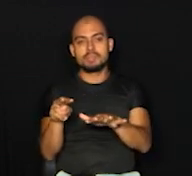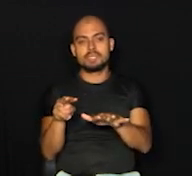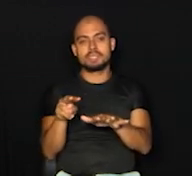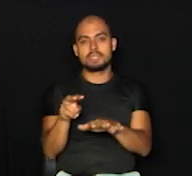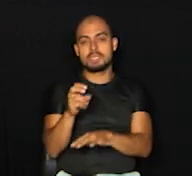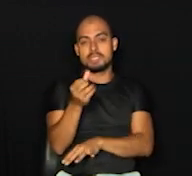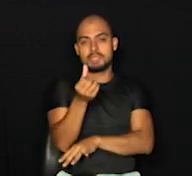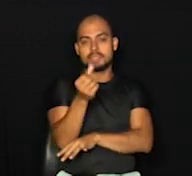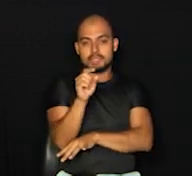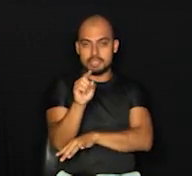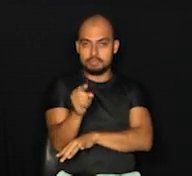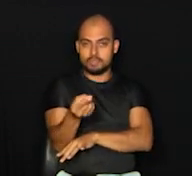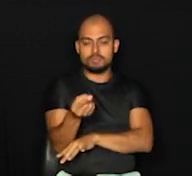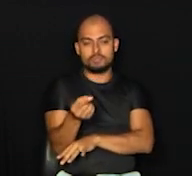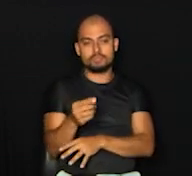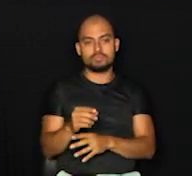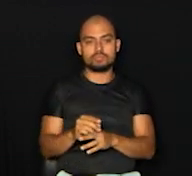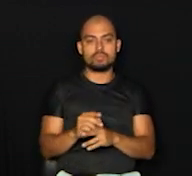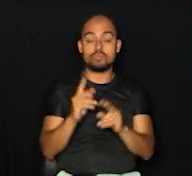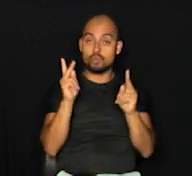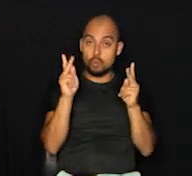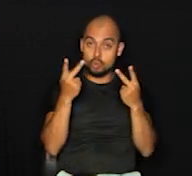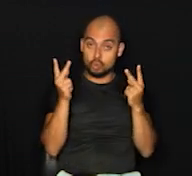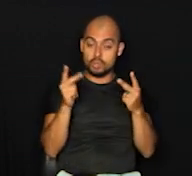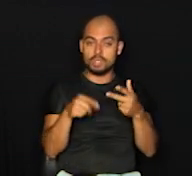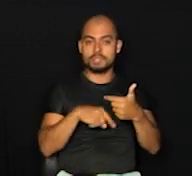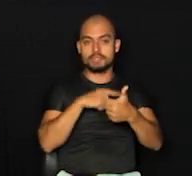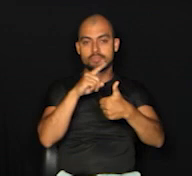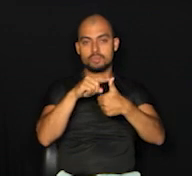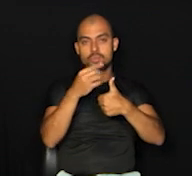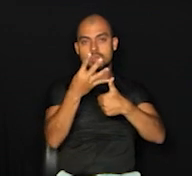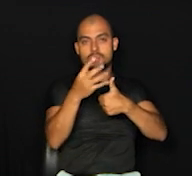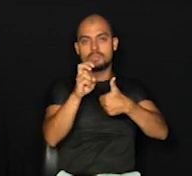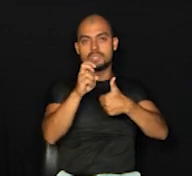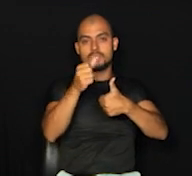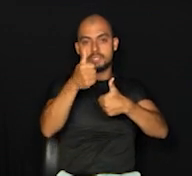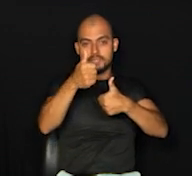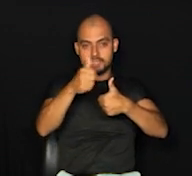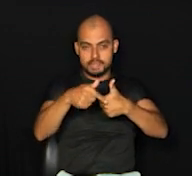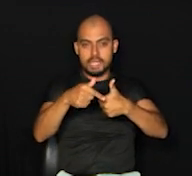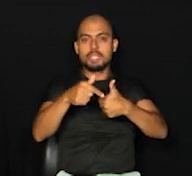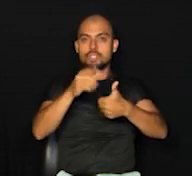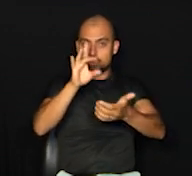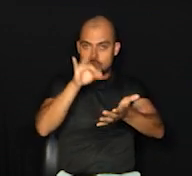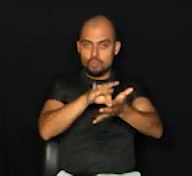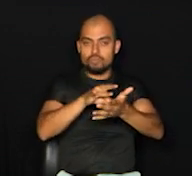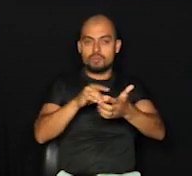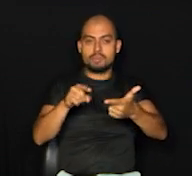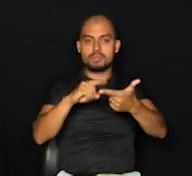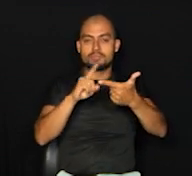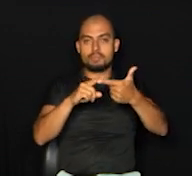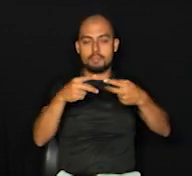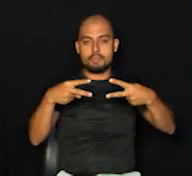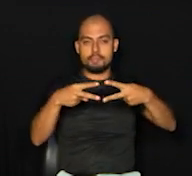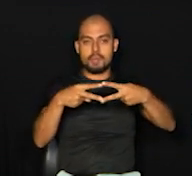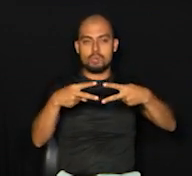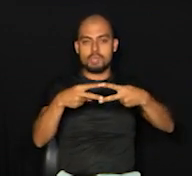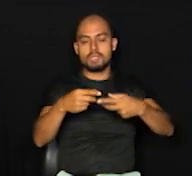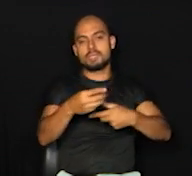6.000 casos. Hortolândia vem na sequência com 4.517 casos confirmados, Paulínia com